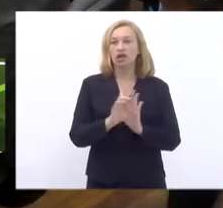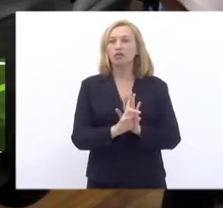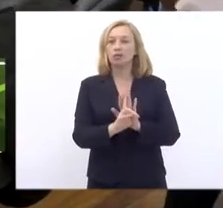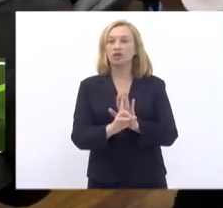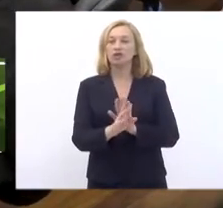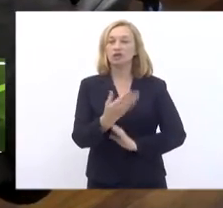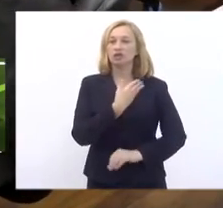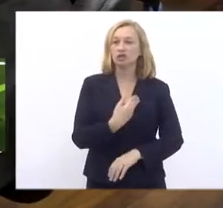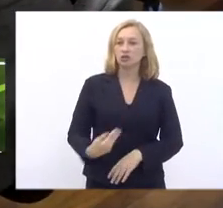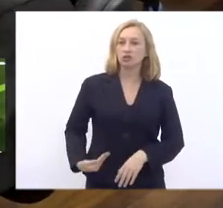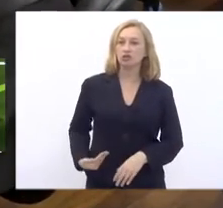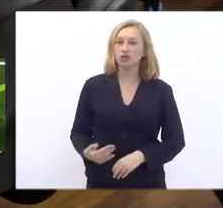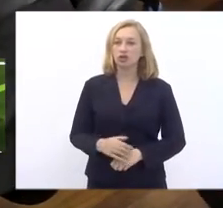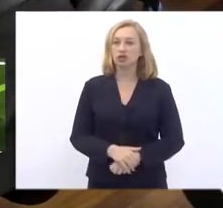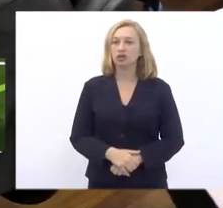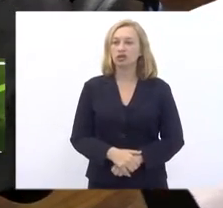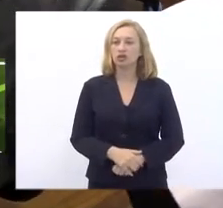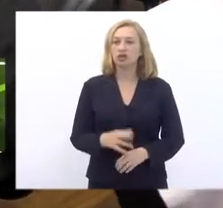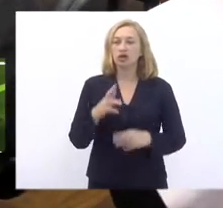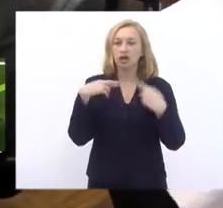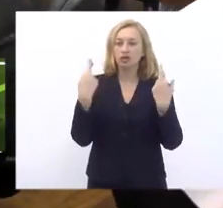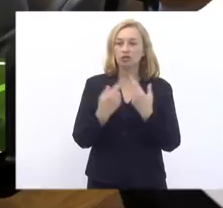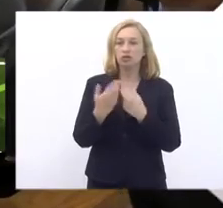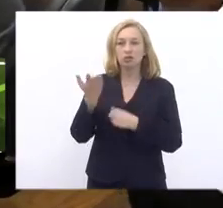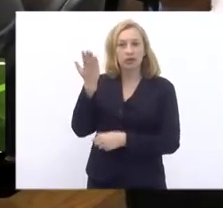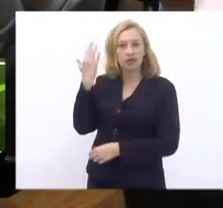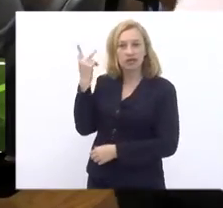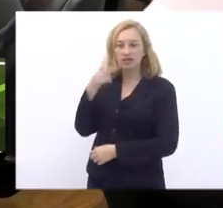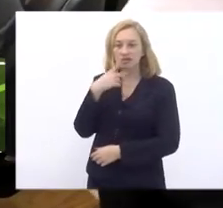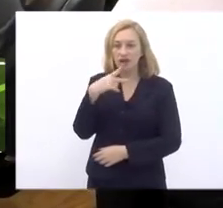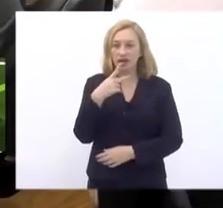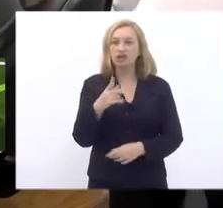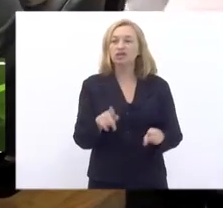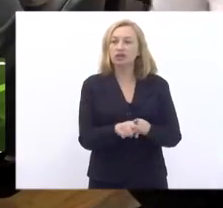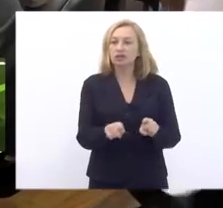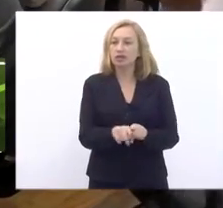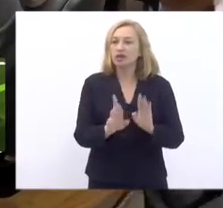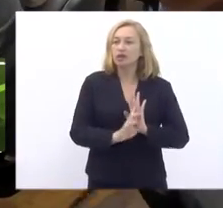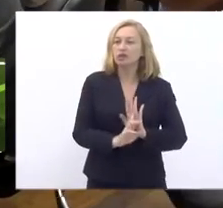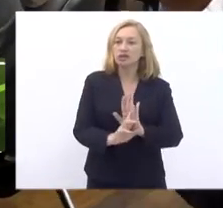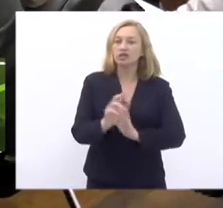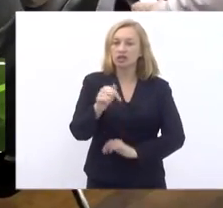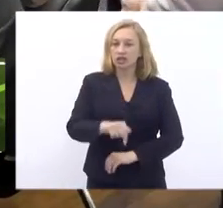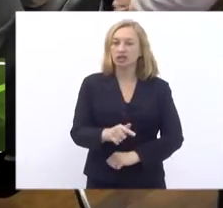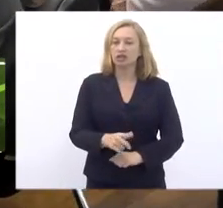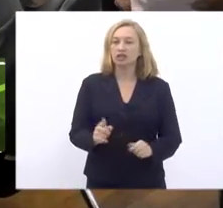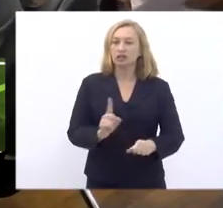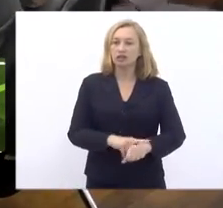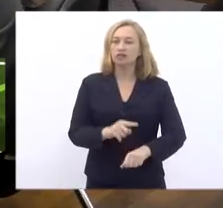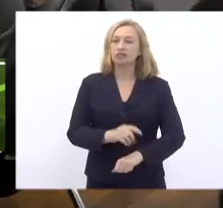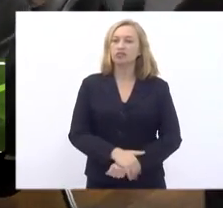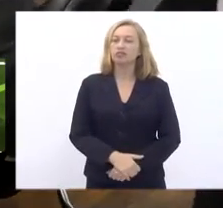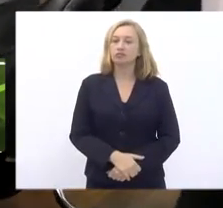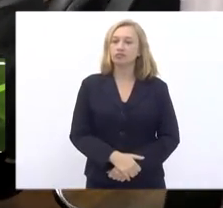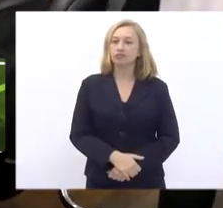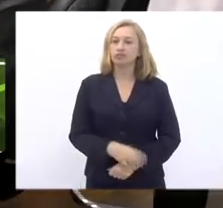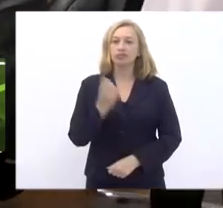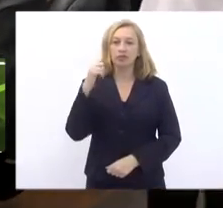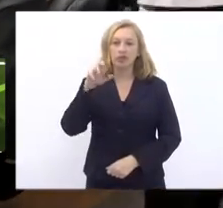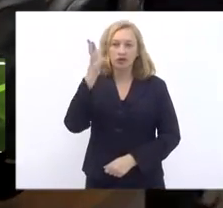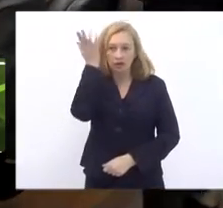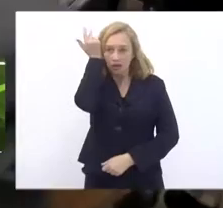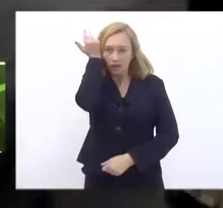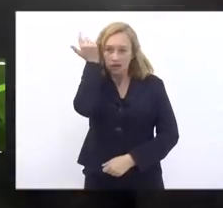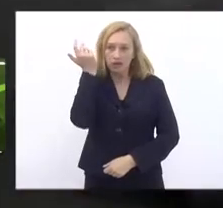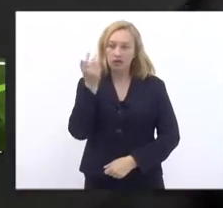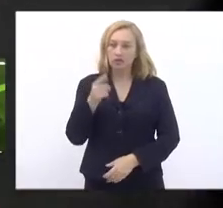gabinete do governador, que na reunião passada foi citado, como também os representantes que estão aqui nesse momento. Eleomar, deseja fazer alguma